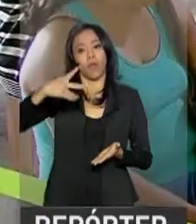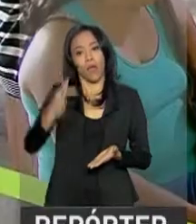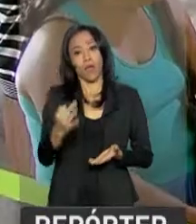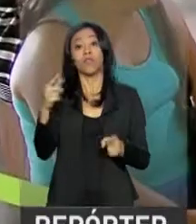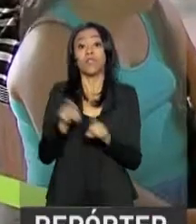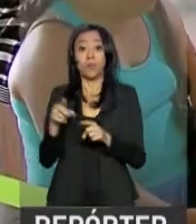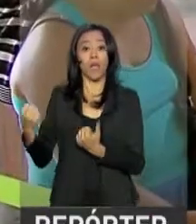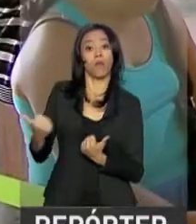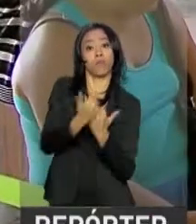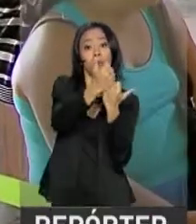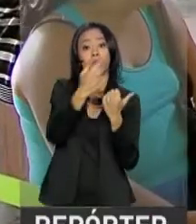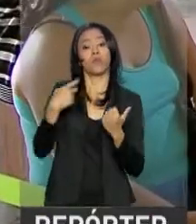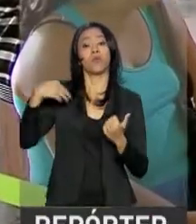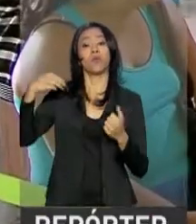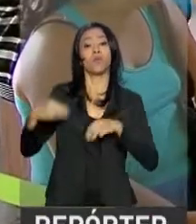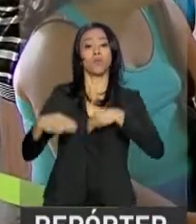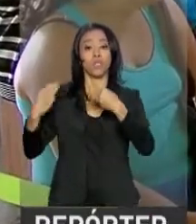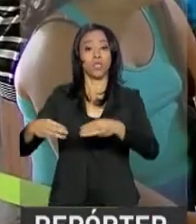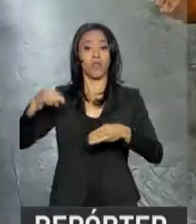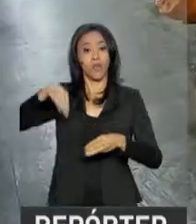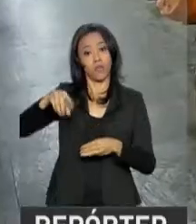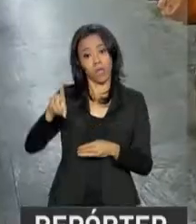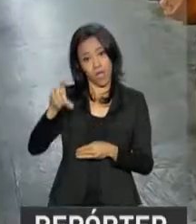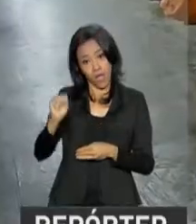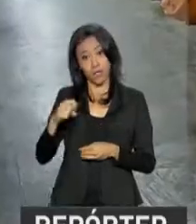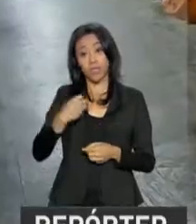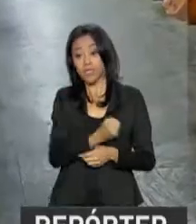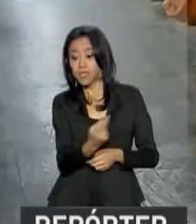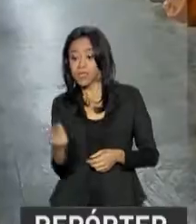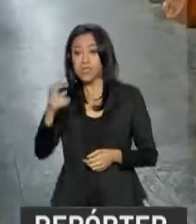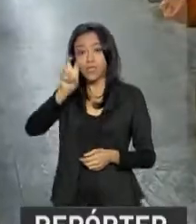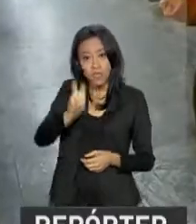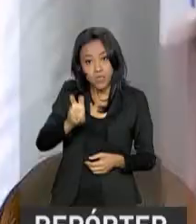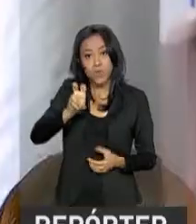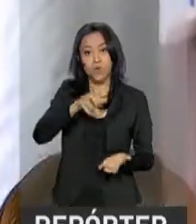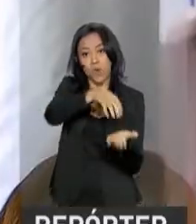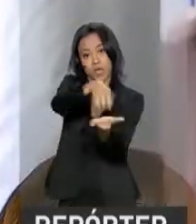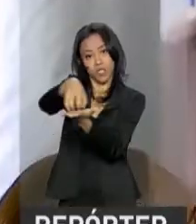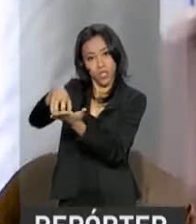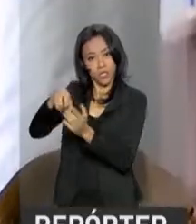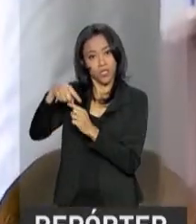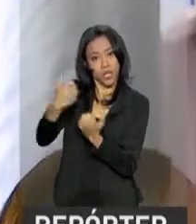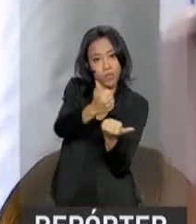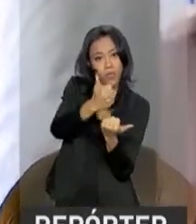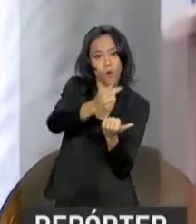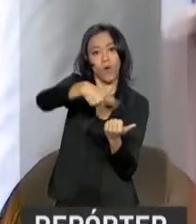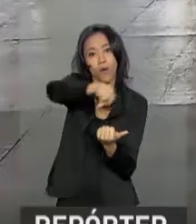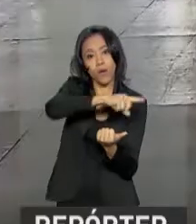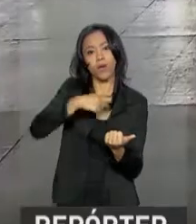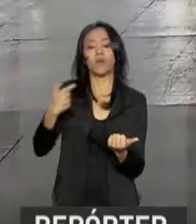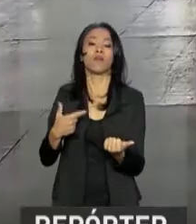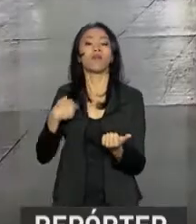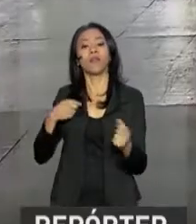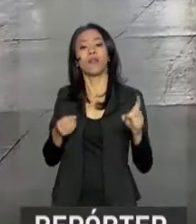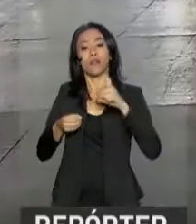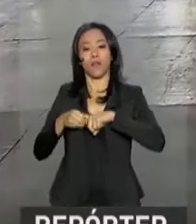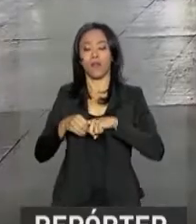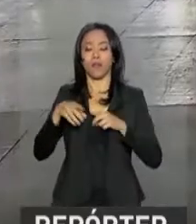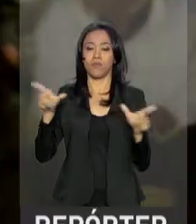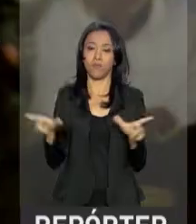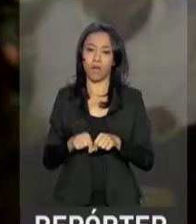do desenvolvimento social e cinco agências ligadas à organização das nações unidas inclusive agência que atende os